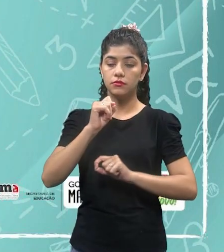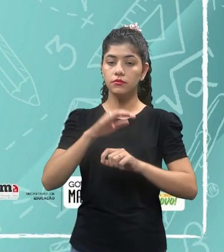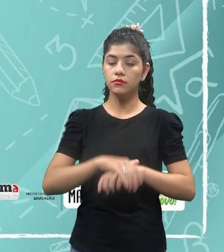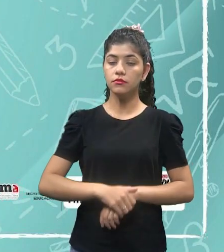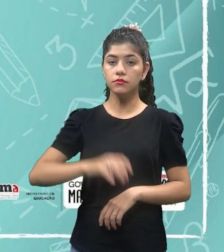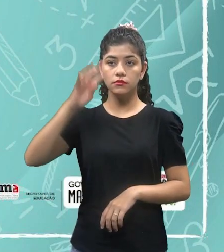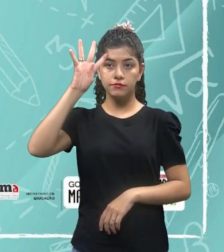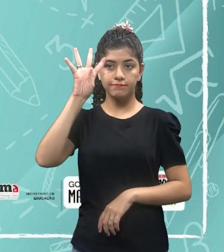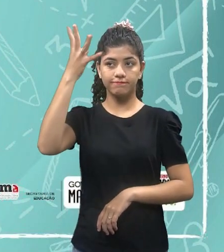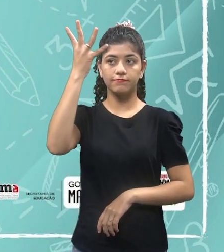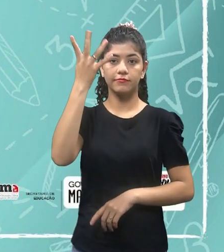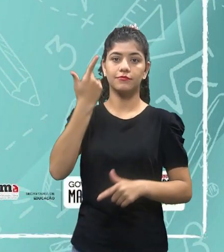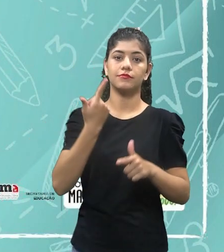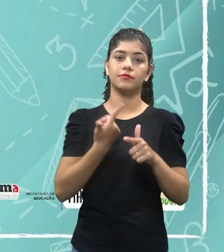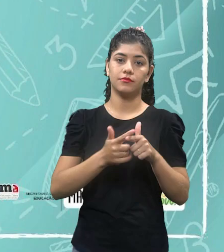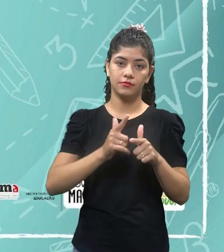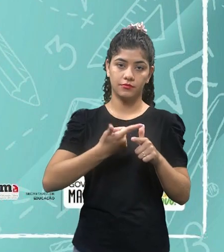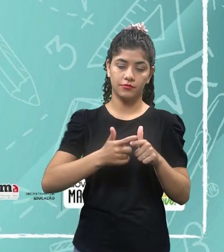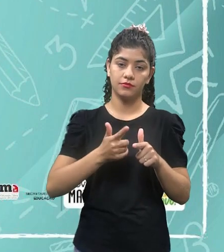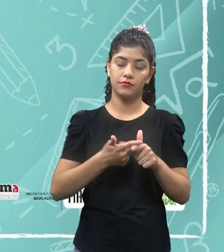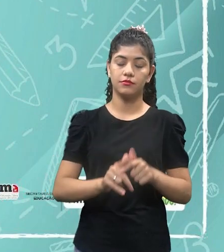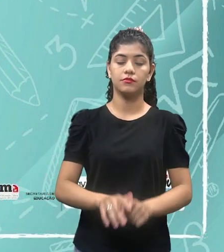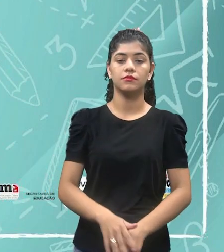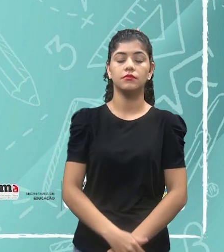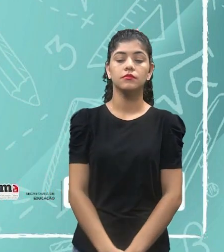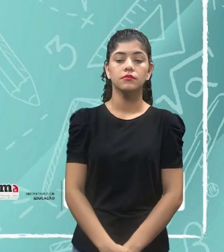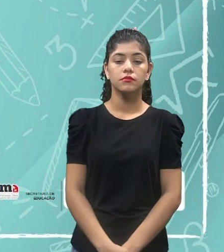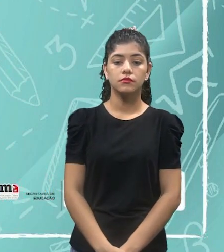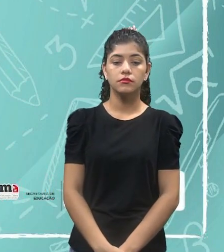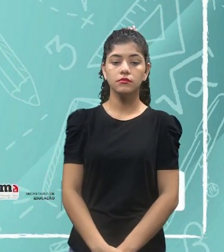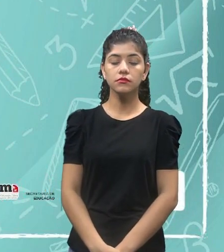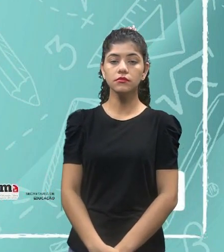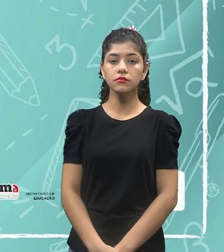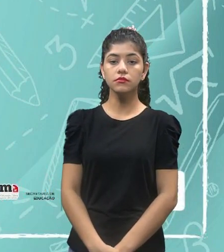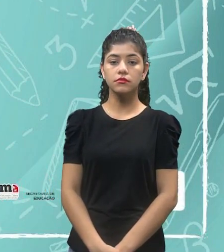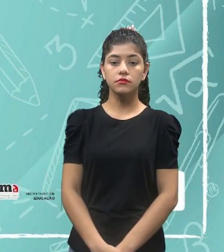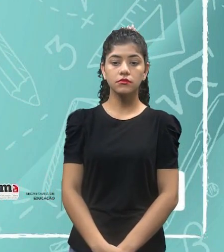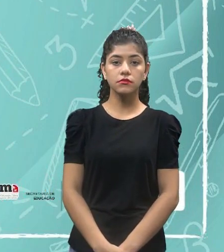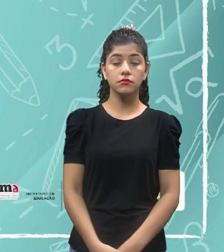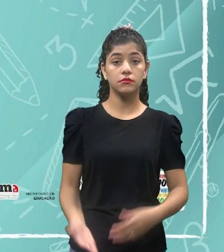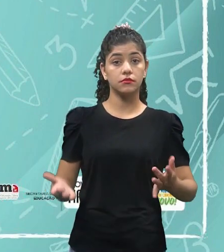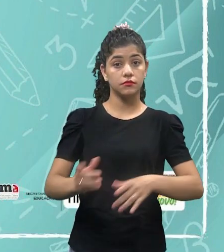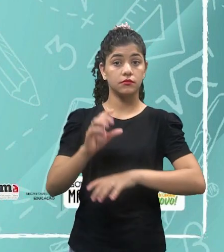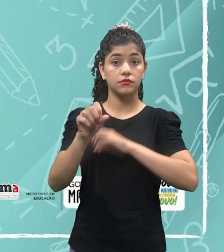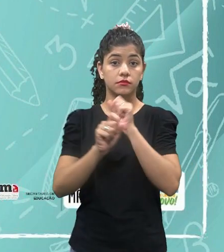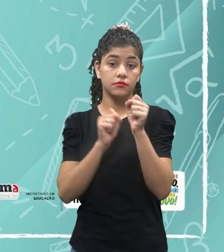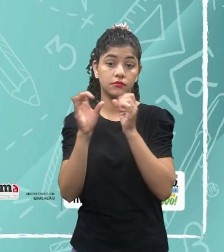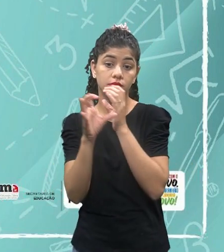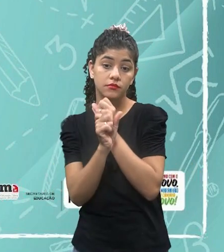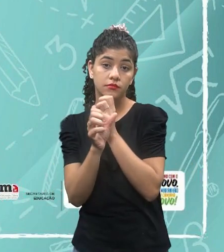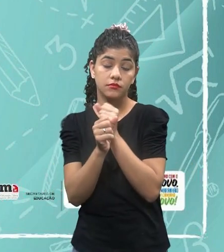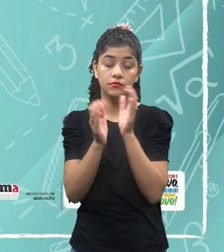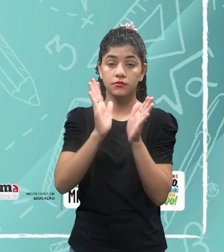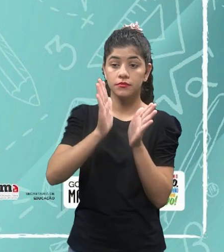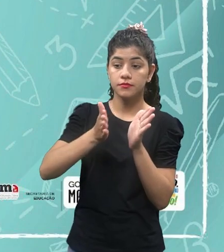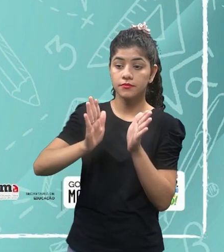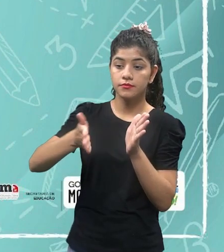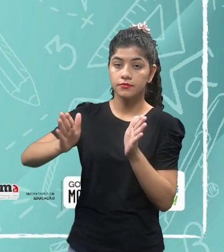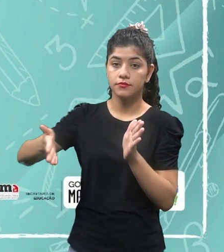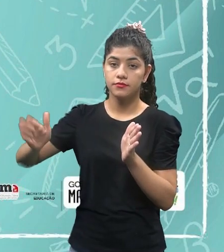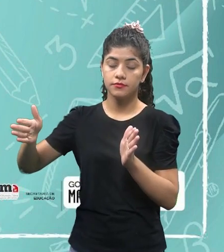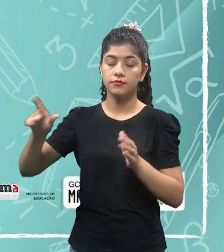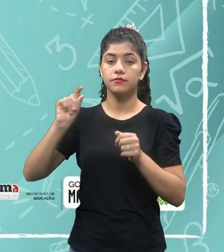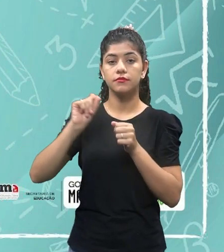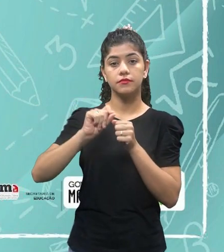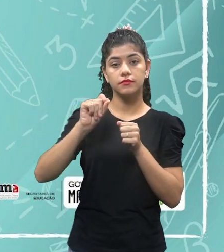solução para um determinado tipo de problema. Algoritmo, matemática, sequência de raciocínios ou